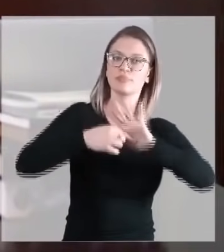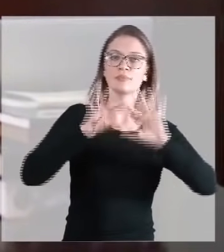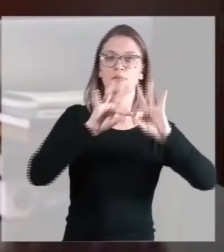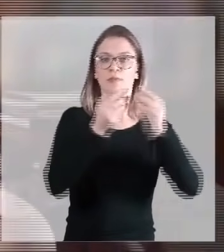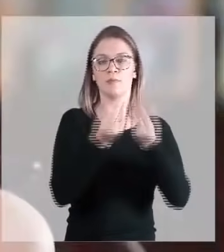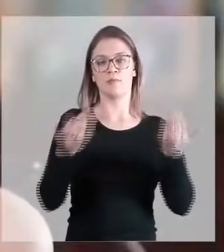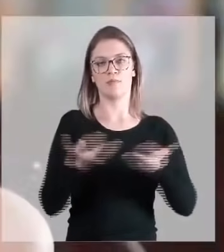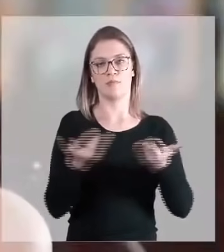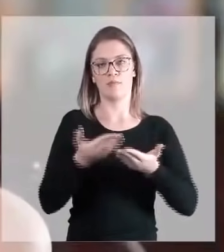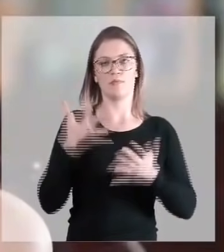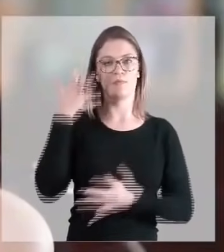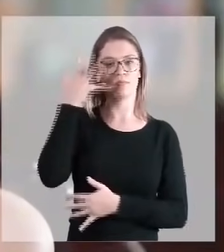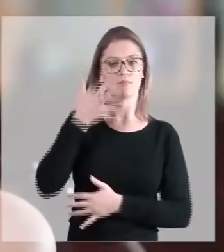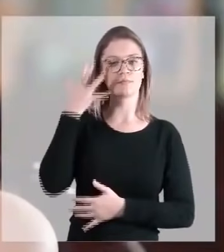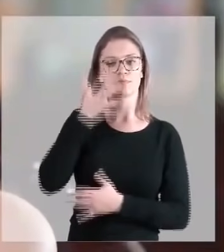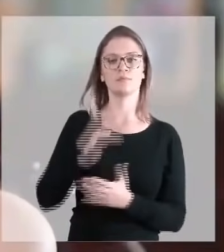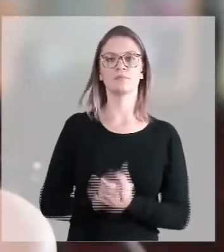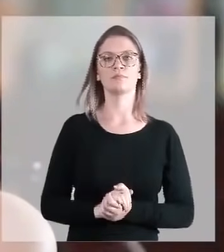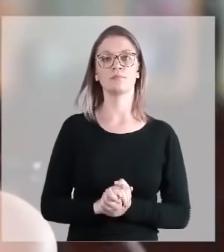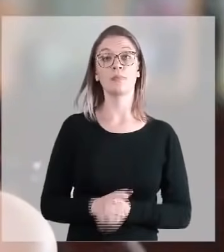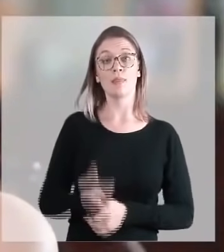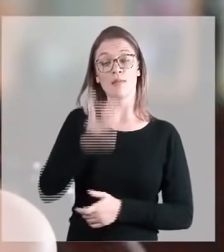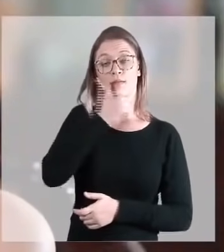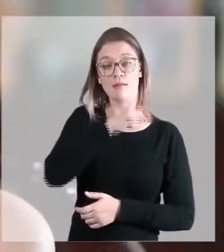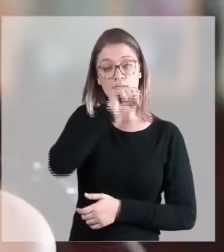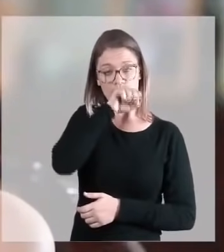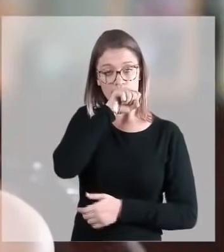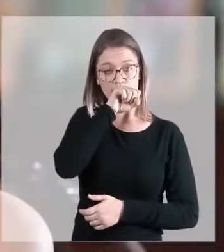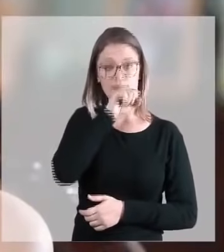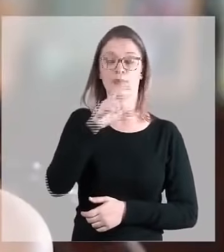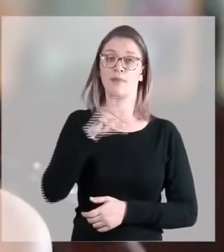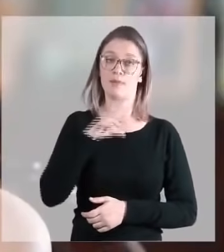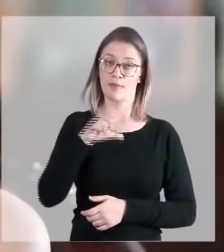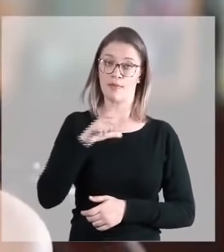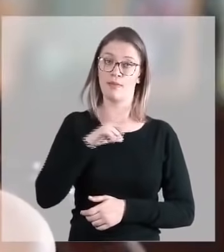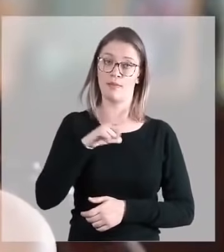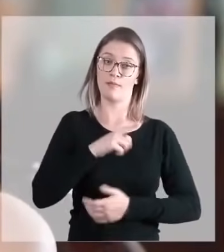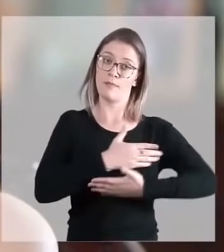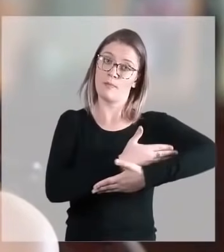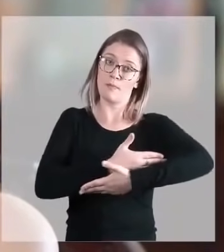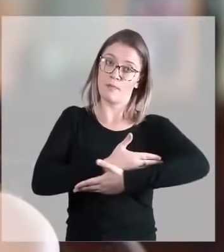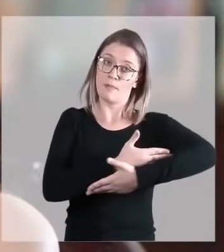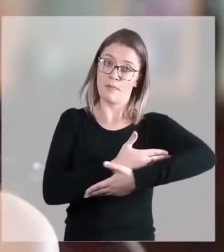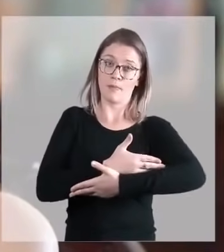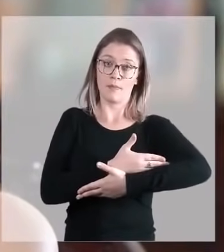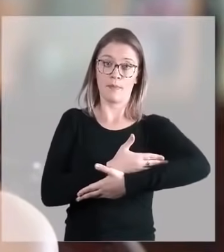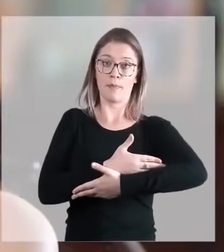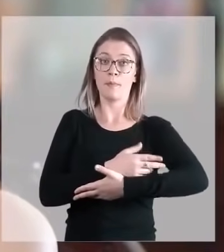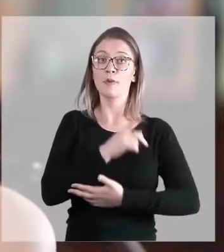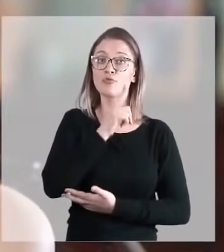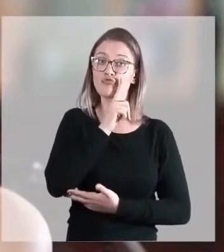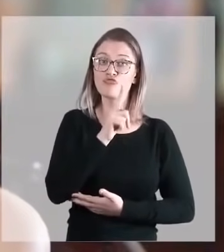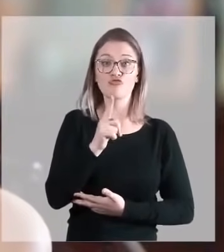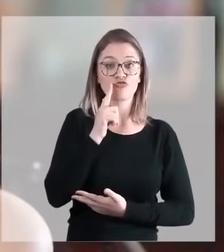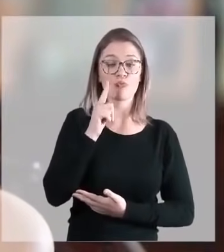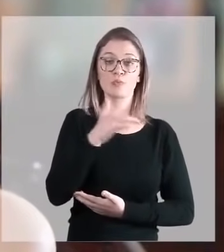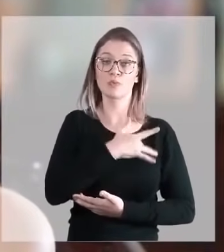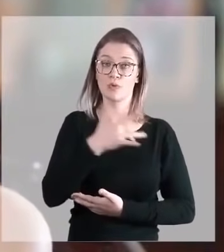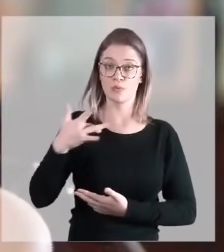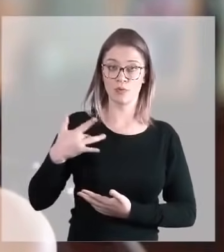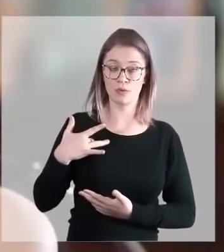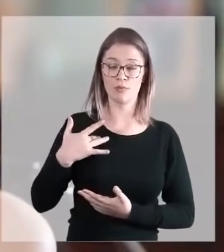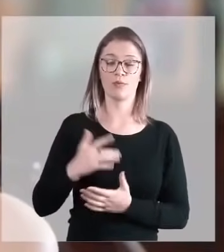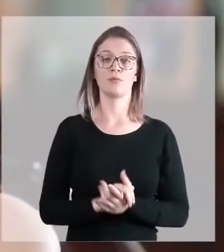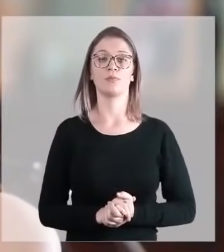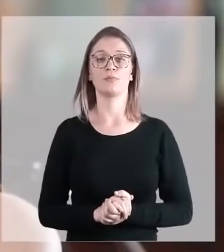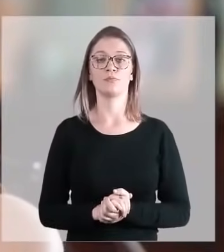nessa palestra. A Jane, mãe, teve bebês gêmeos que nasceram saudáveis, o Brian e o Bruce.